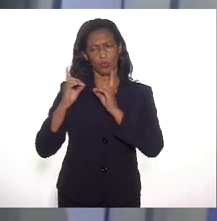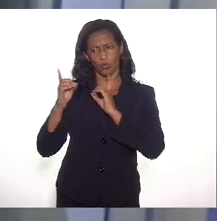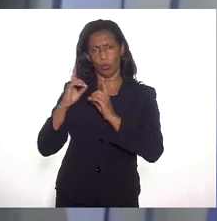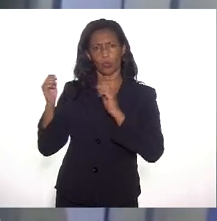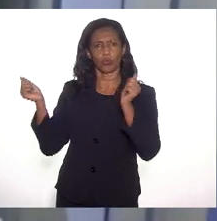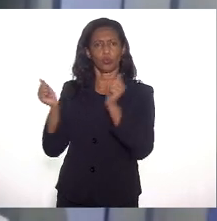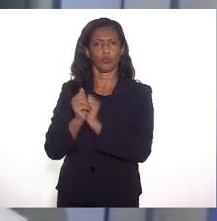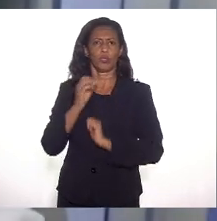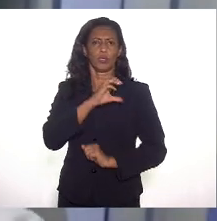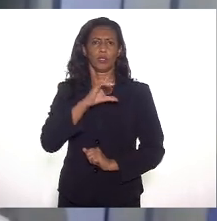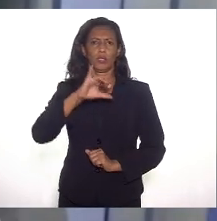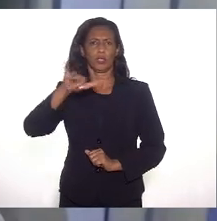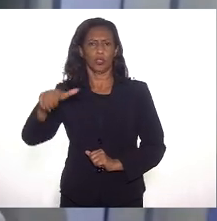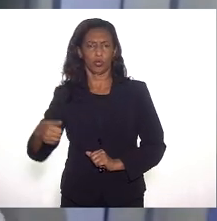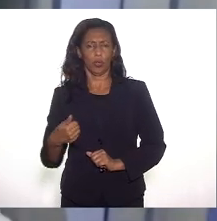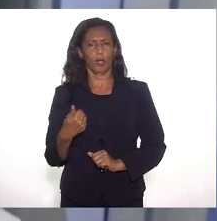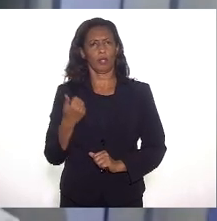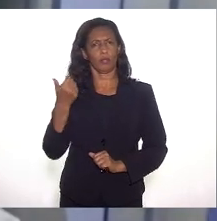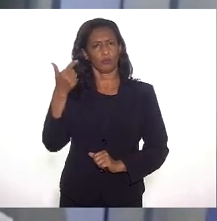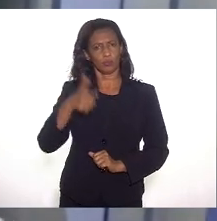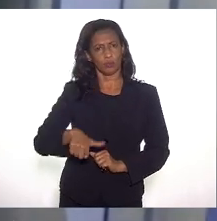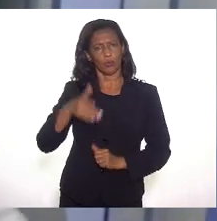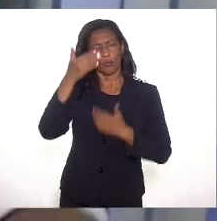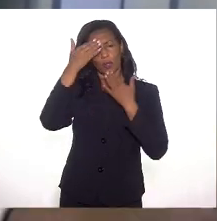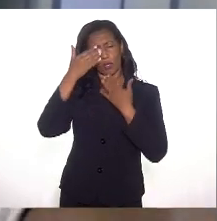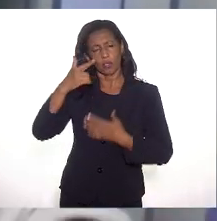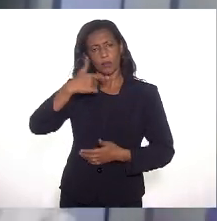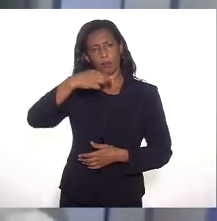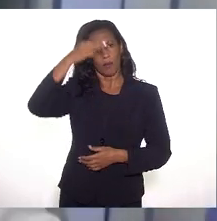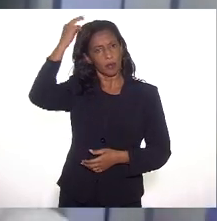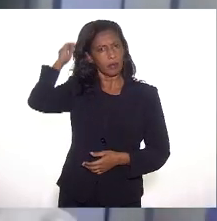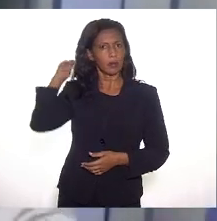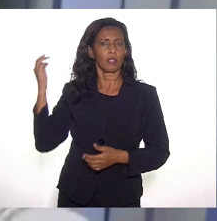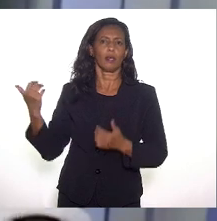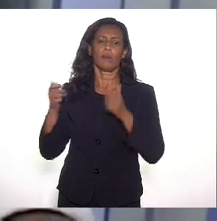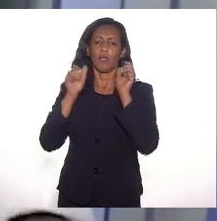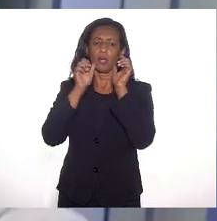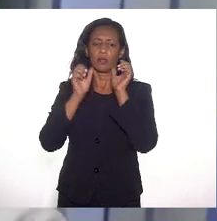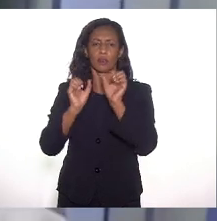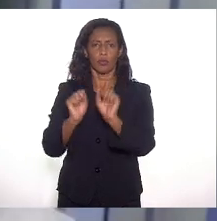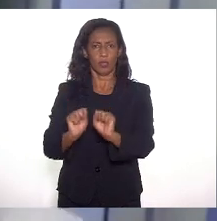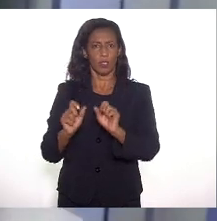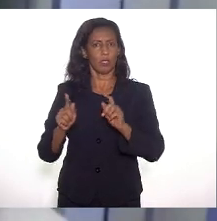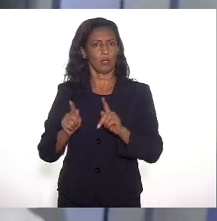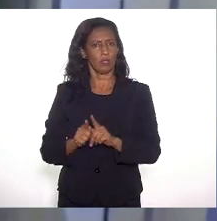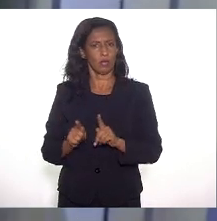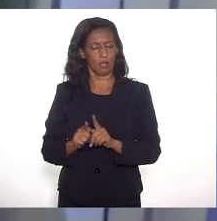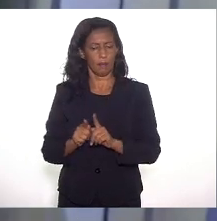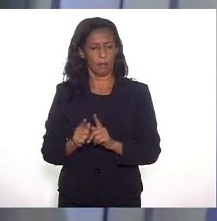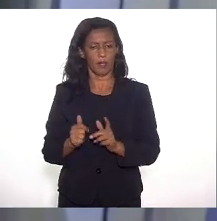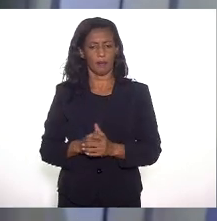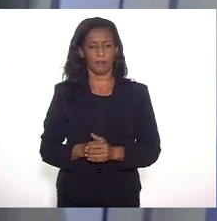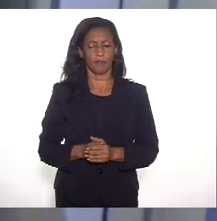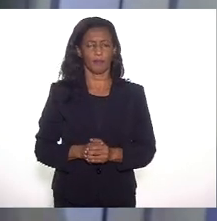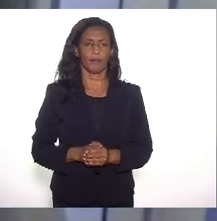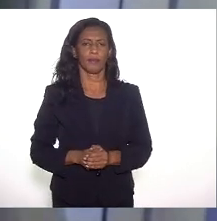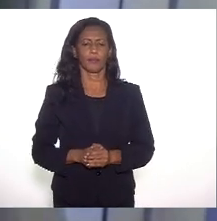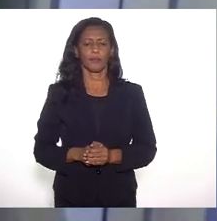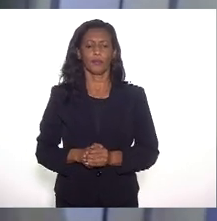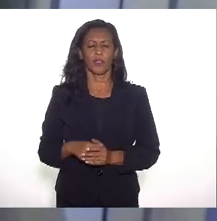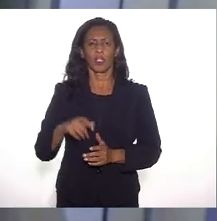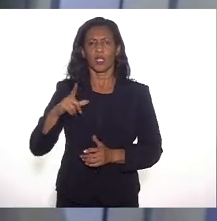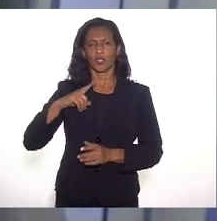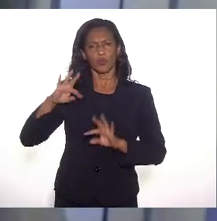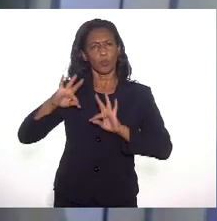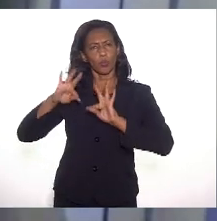a CCJ. Agradeço mais uma vez ao deputado Márcio Pacheco, à assessoria da CCJ, especialmente na figura da assessora Milena Peixoto. Tivemos